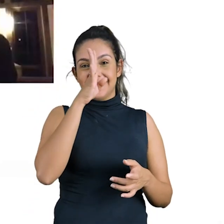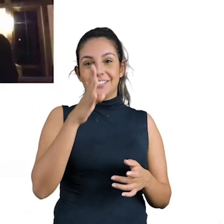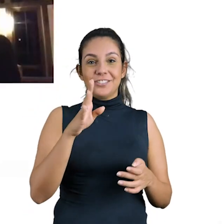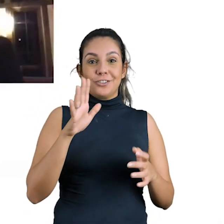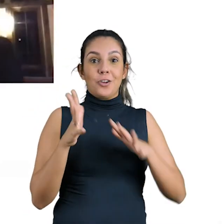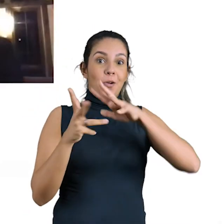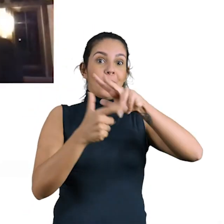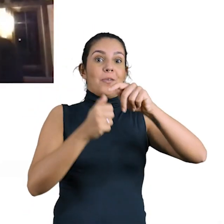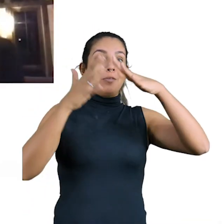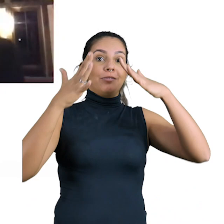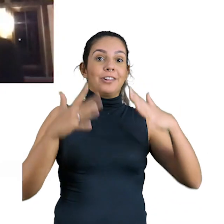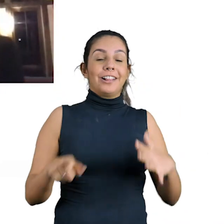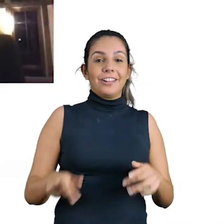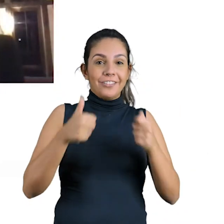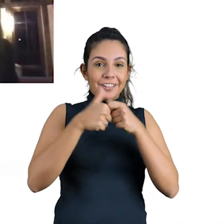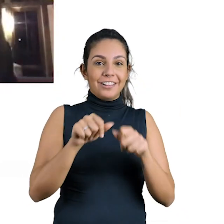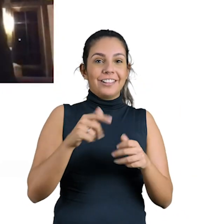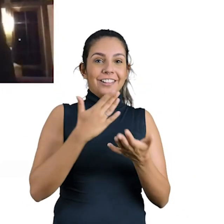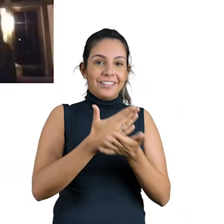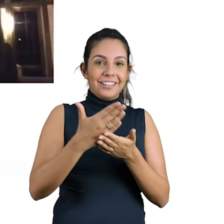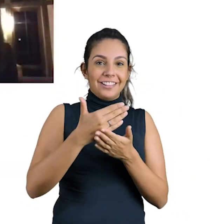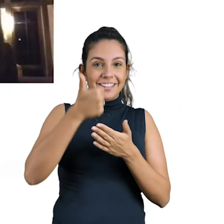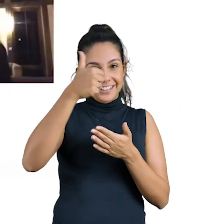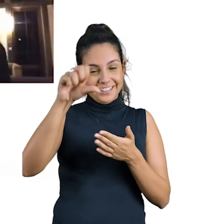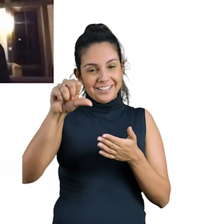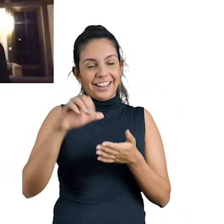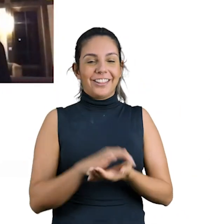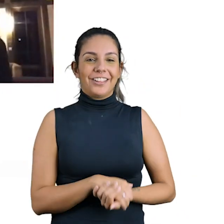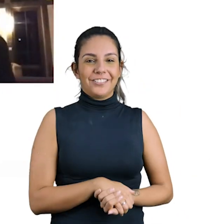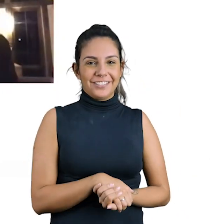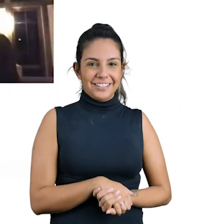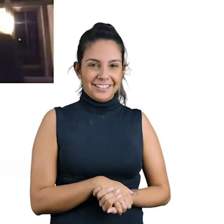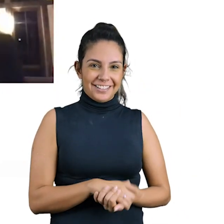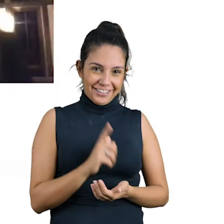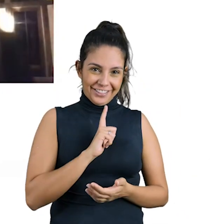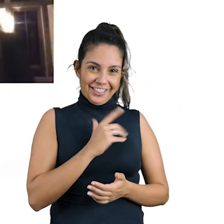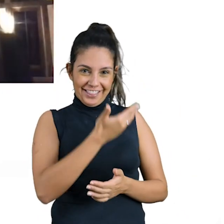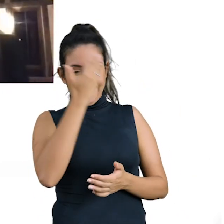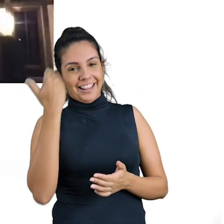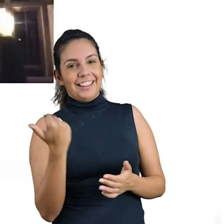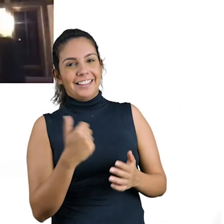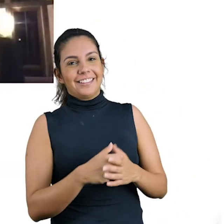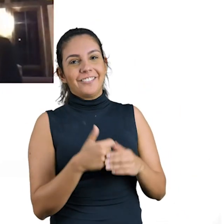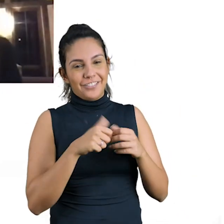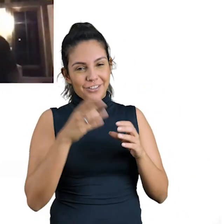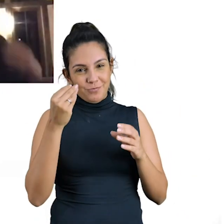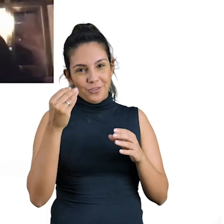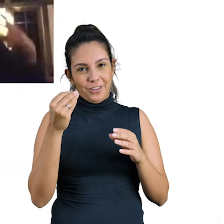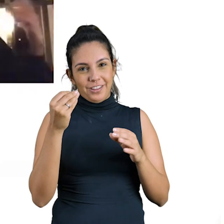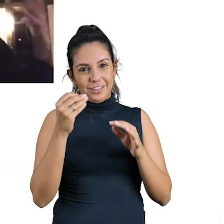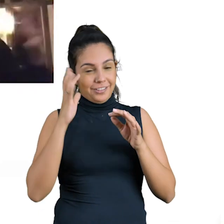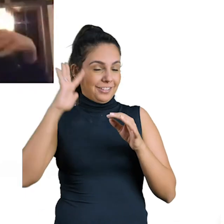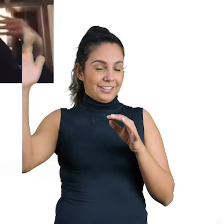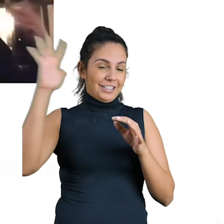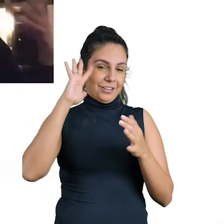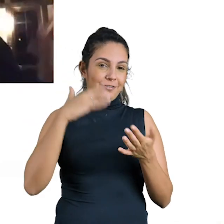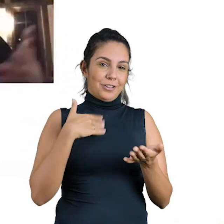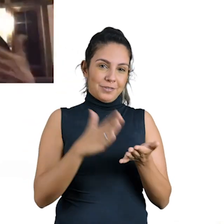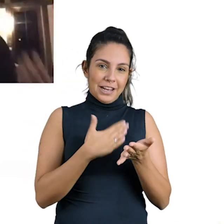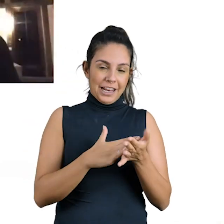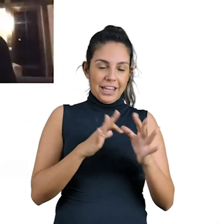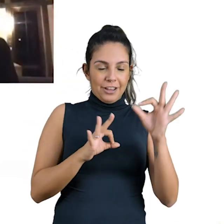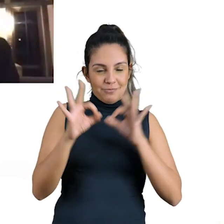mundo caindo e você lá no começo do século XIX. Então, eu tenho esse lado, né, que eu fico muito bem distraída com os